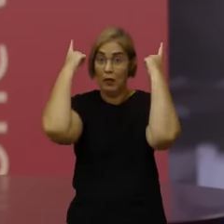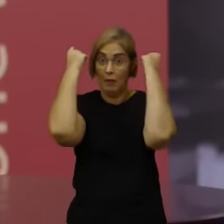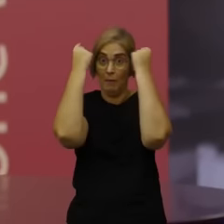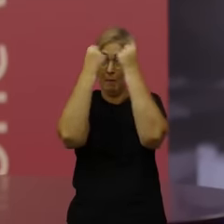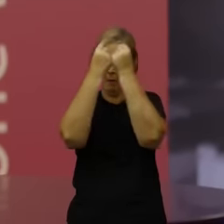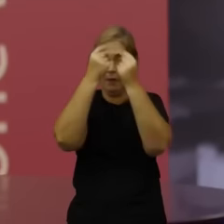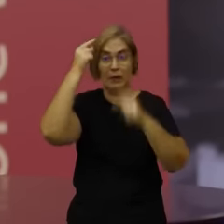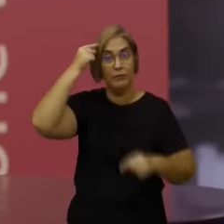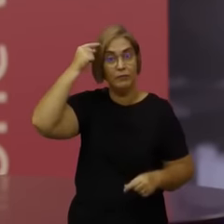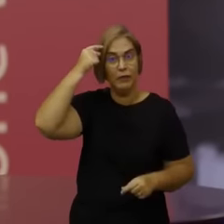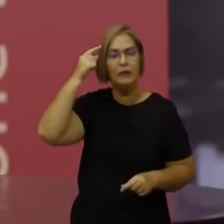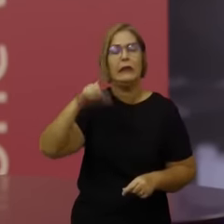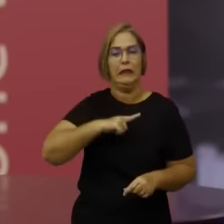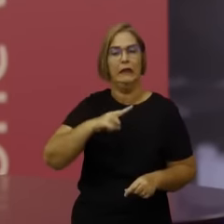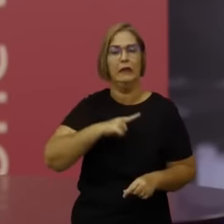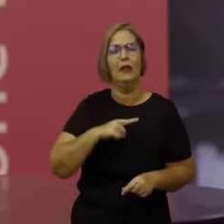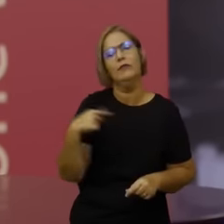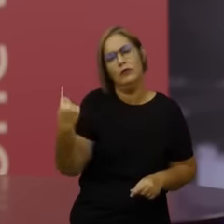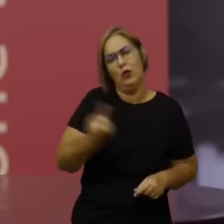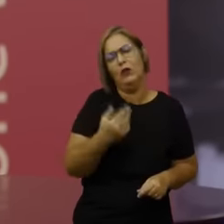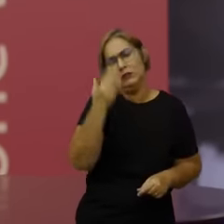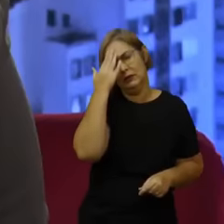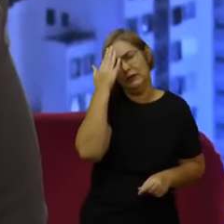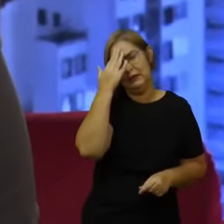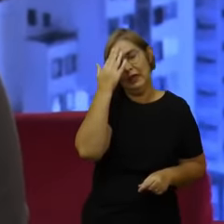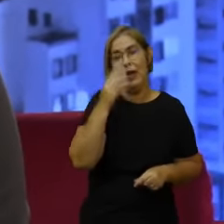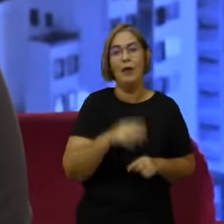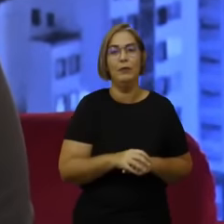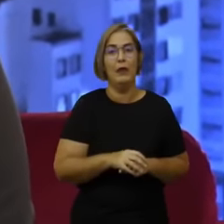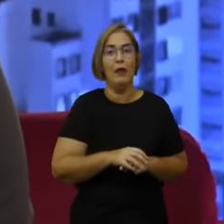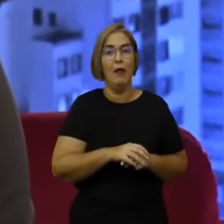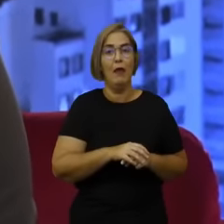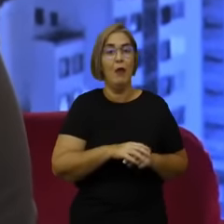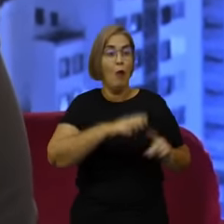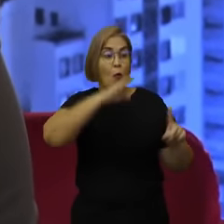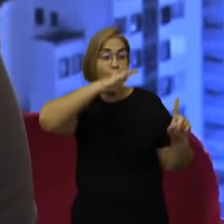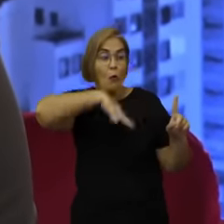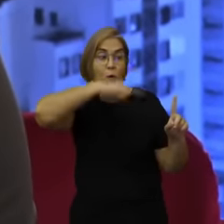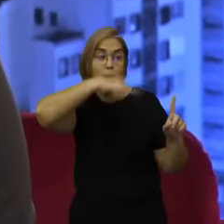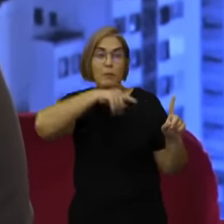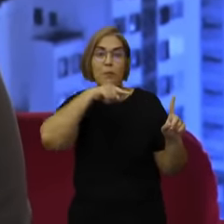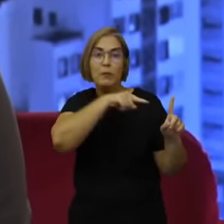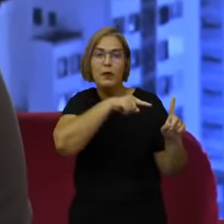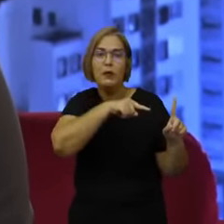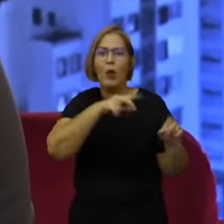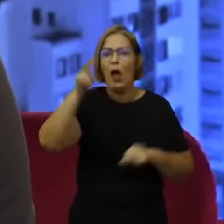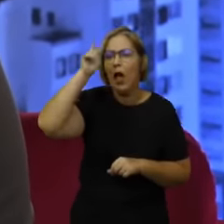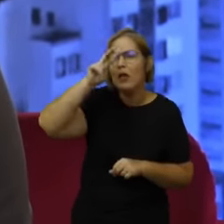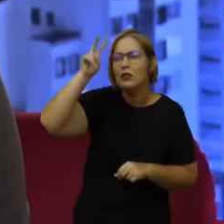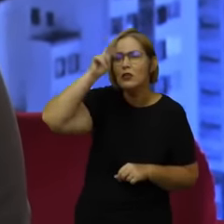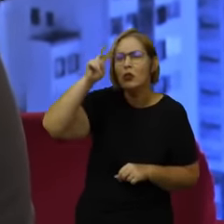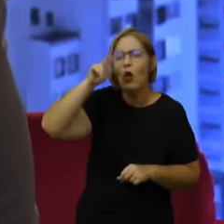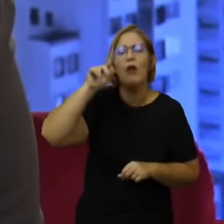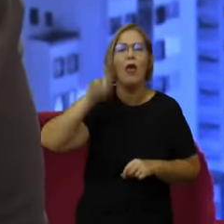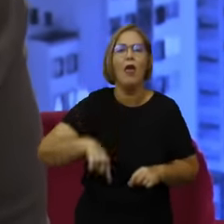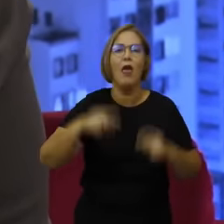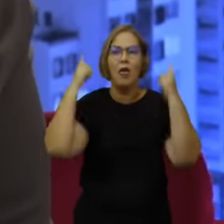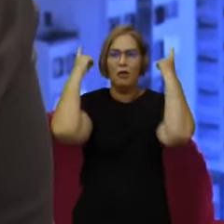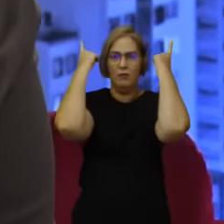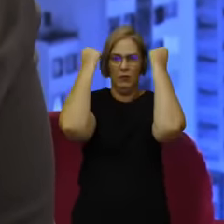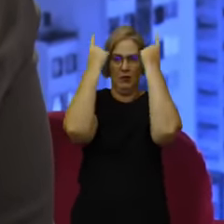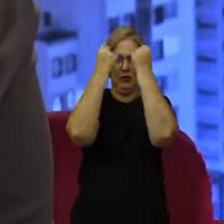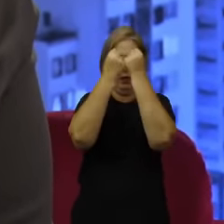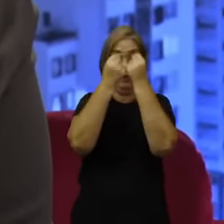Como todo todos nós sabemos, o mito de Sisfo é um mito grego e esse mito está vinculado a outros tantos